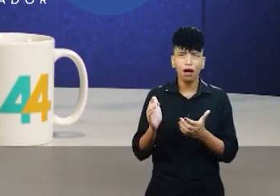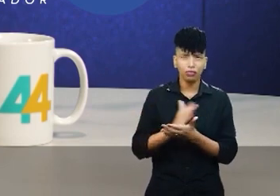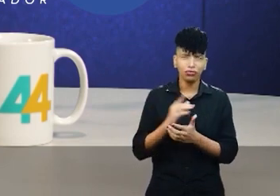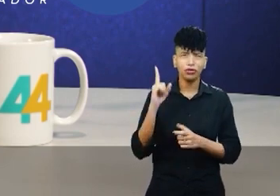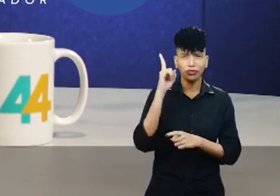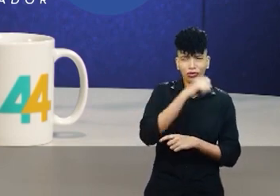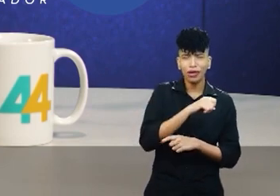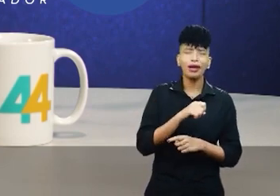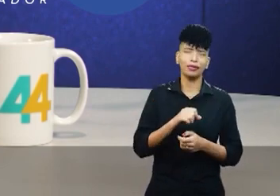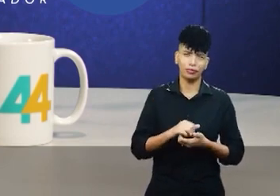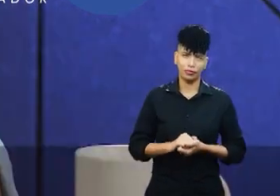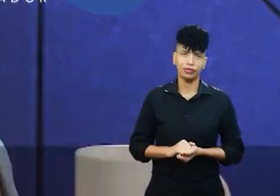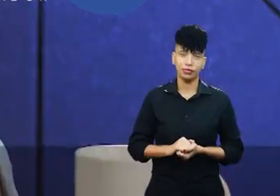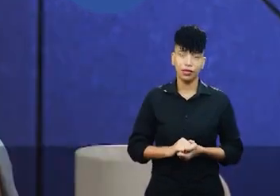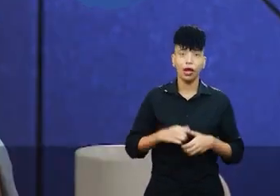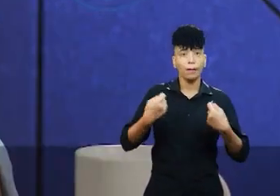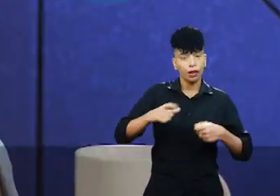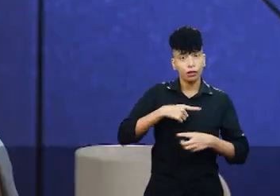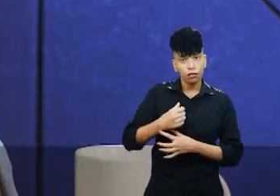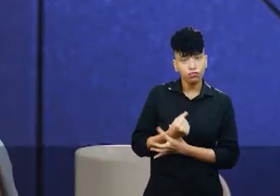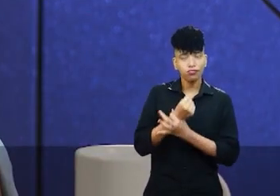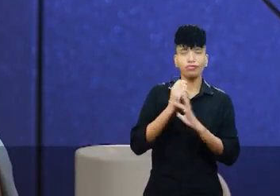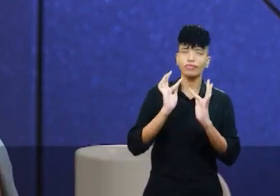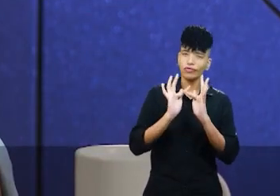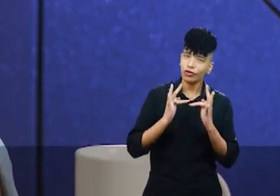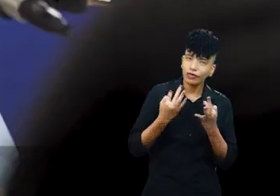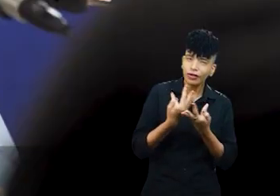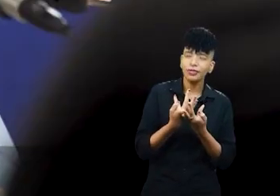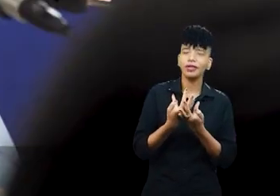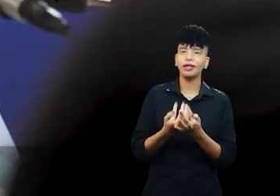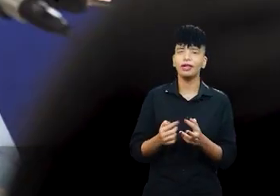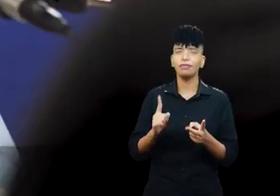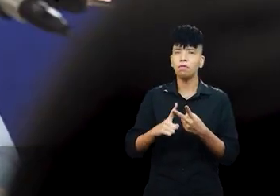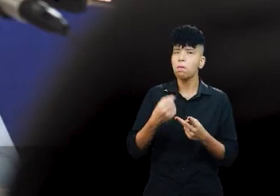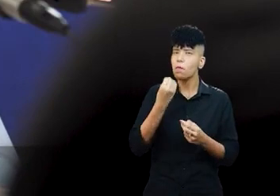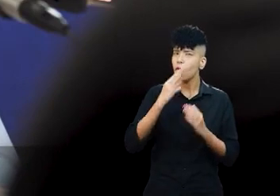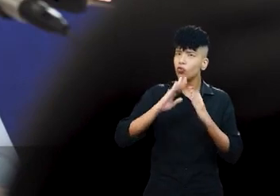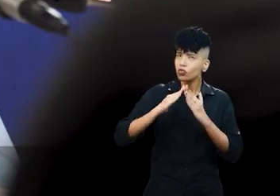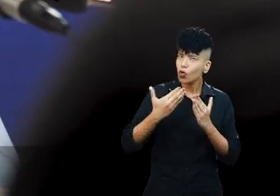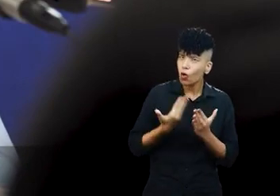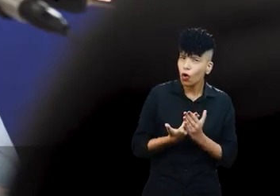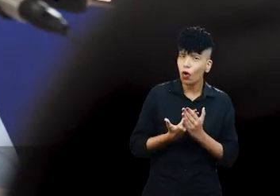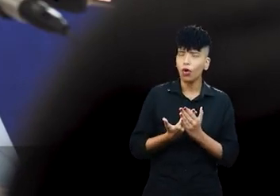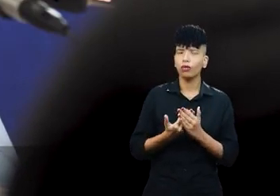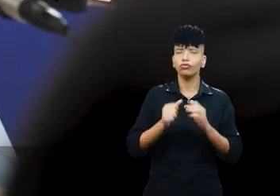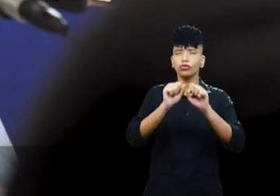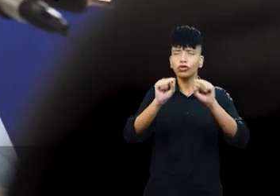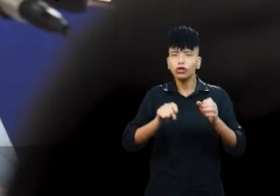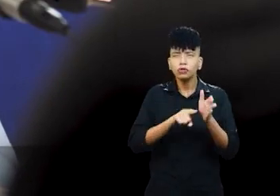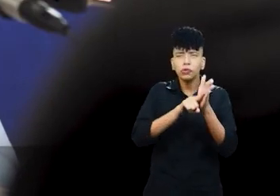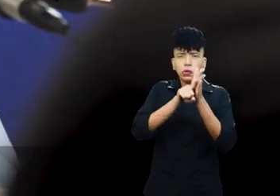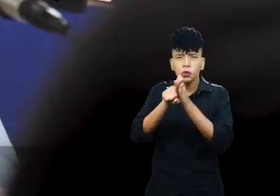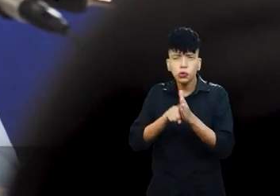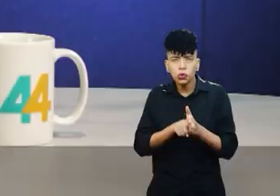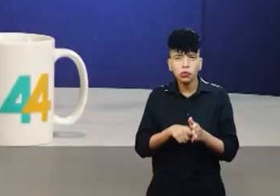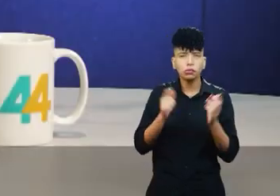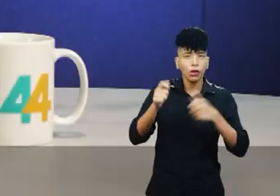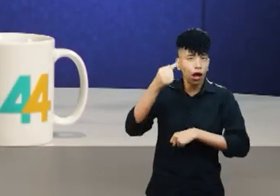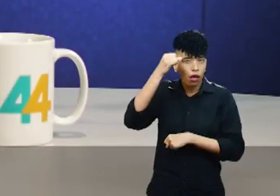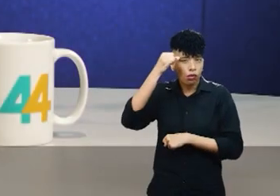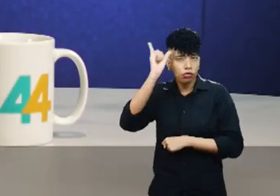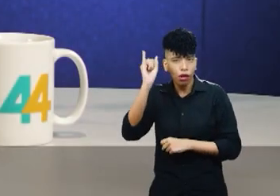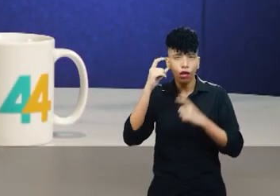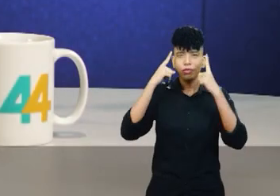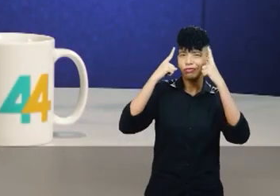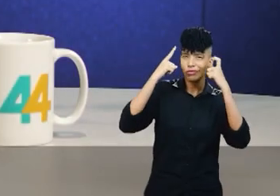Tem que ter proteção familiar, tem que ter boas escolas, sistema de inteligência que possa identificar e prevenir os crimes. Você tem